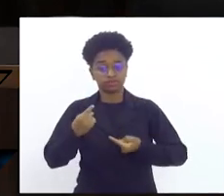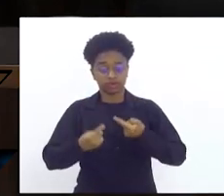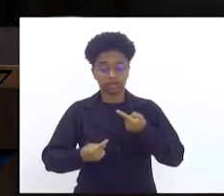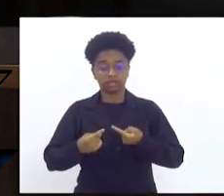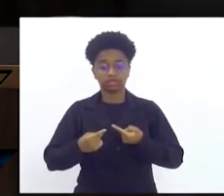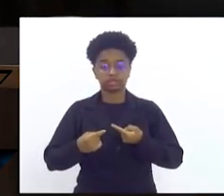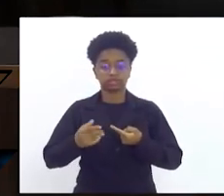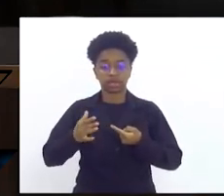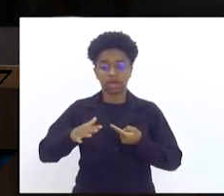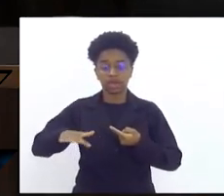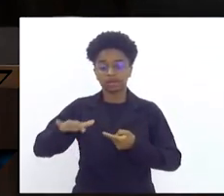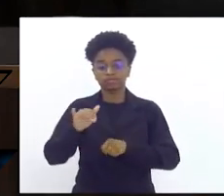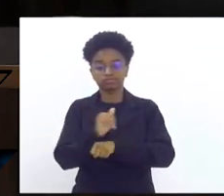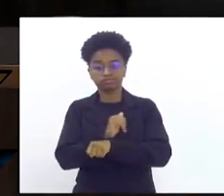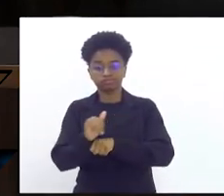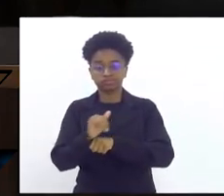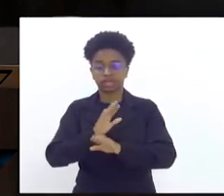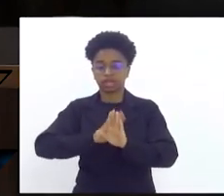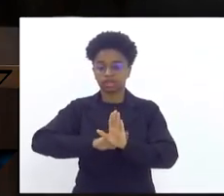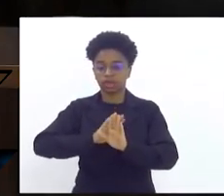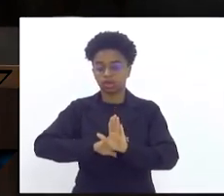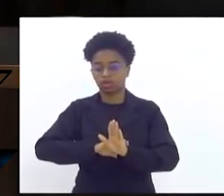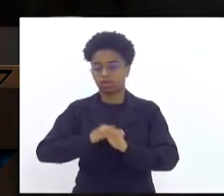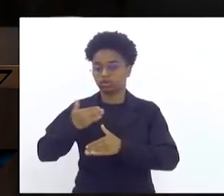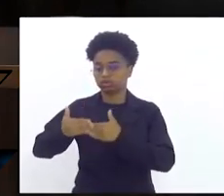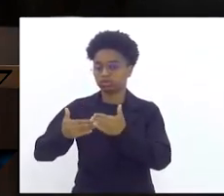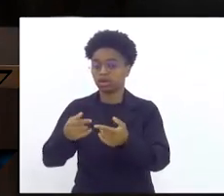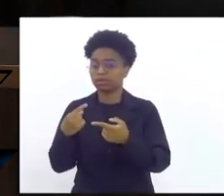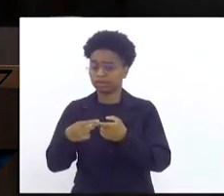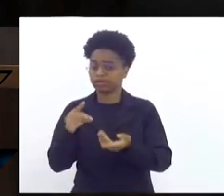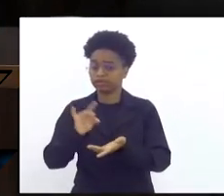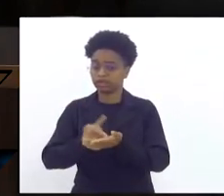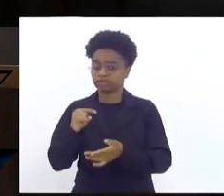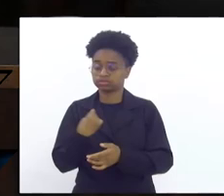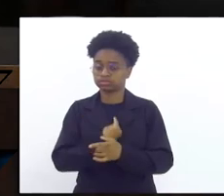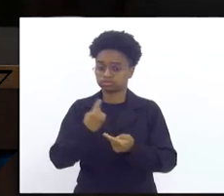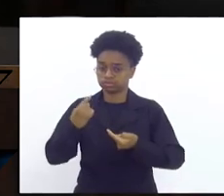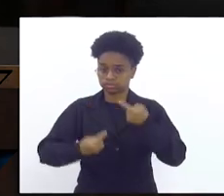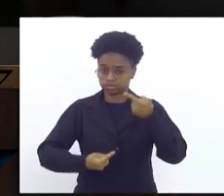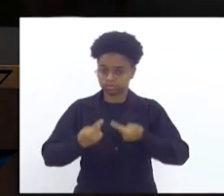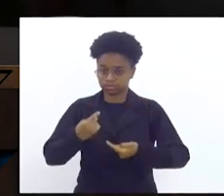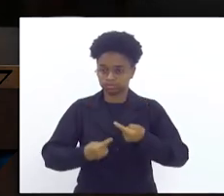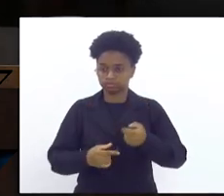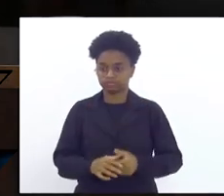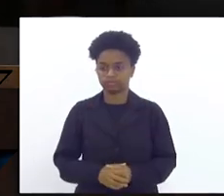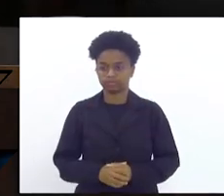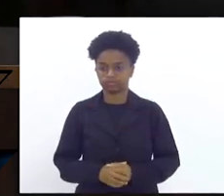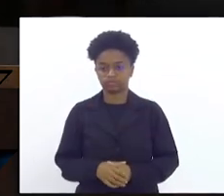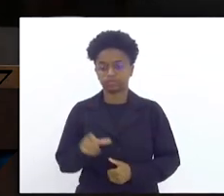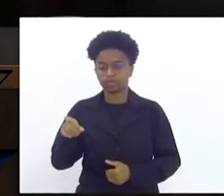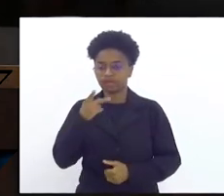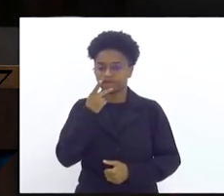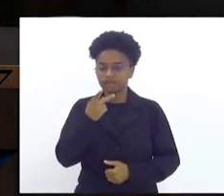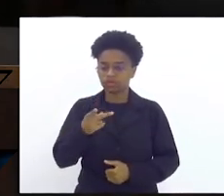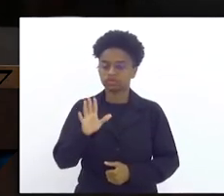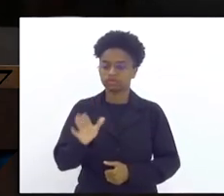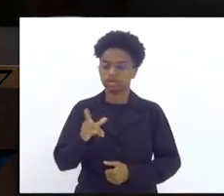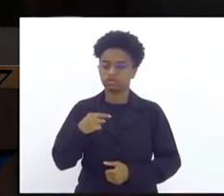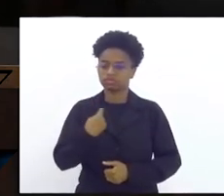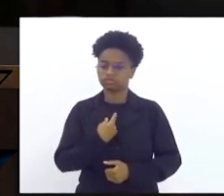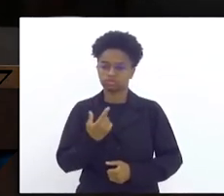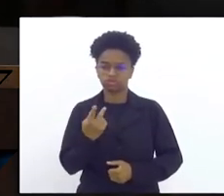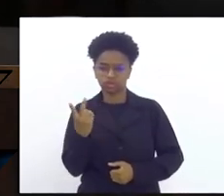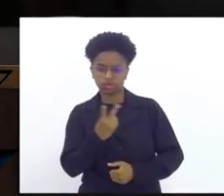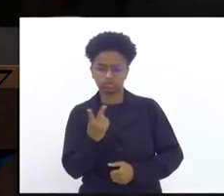programático estratégico e ideológico porque assim que nós fazemos o debate eu vossa excelência falou nós já tivemos debates